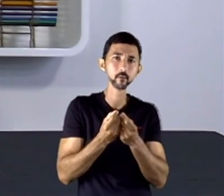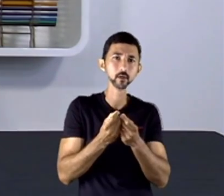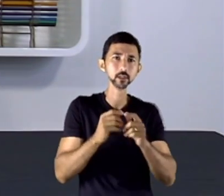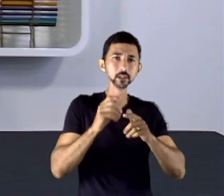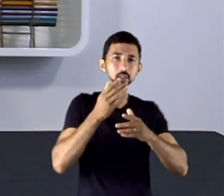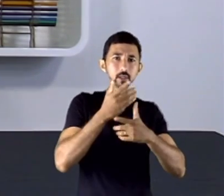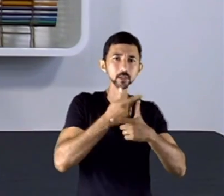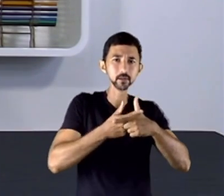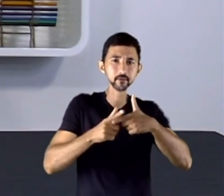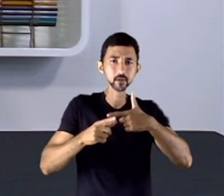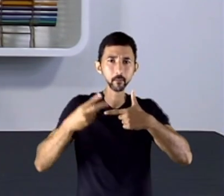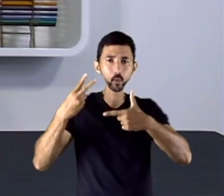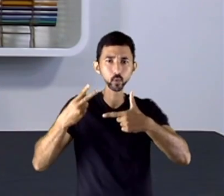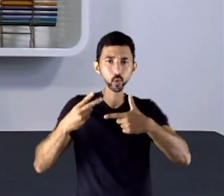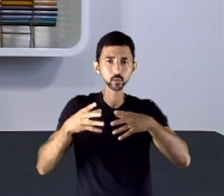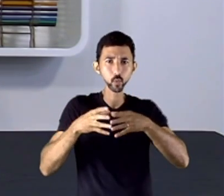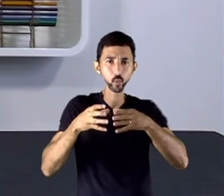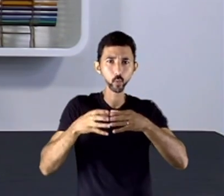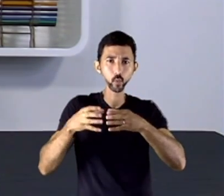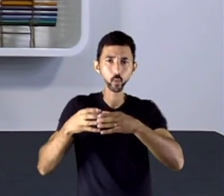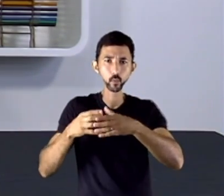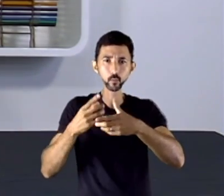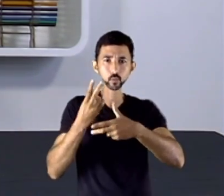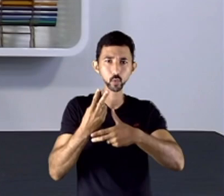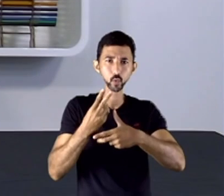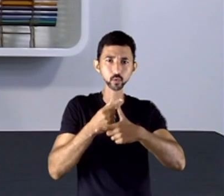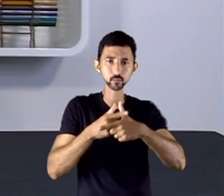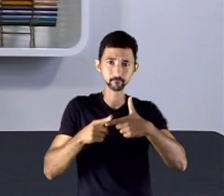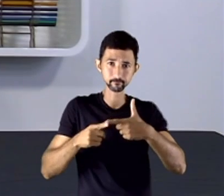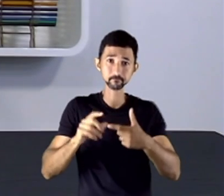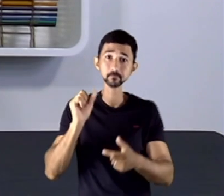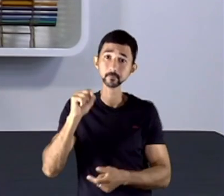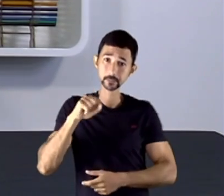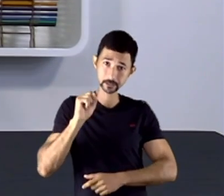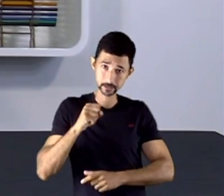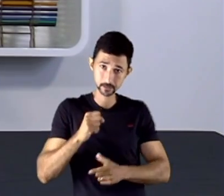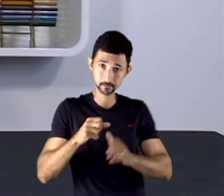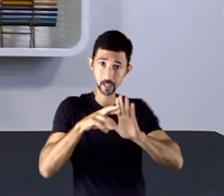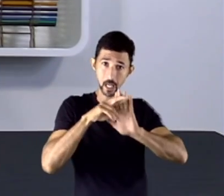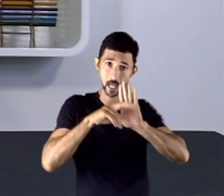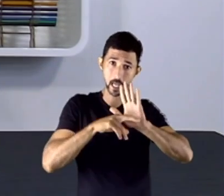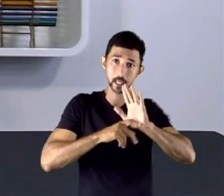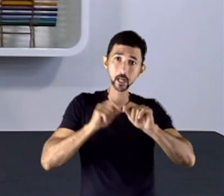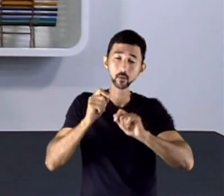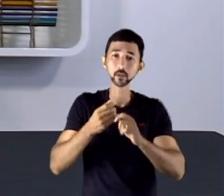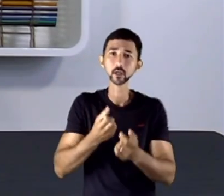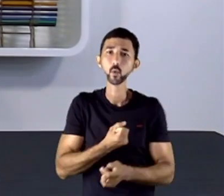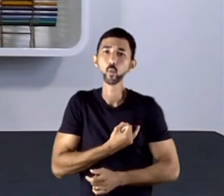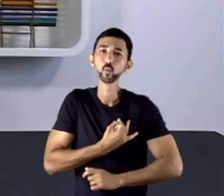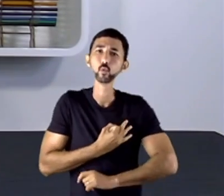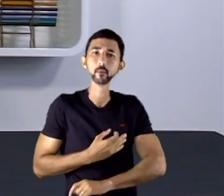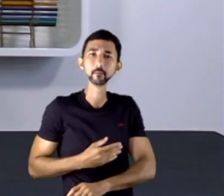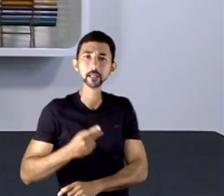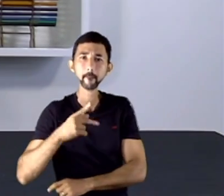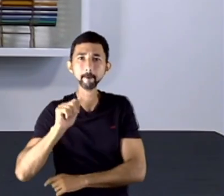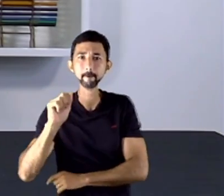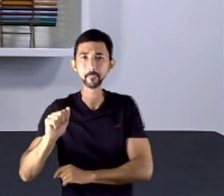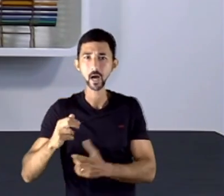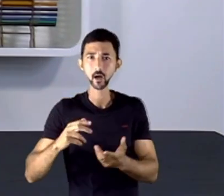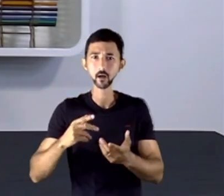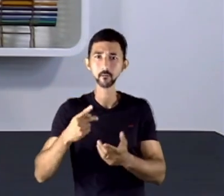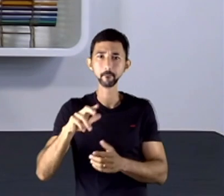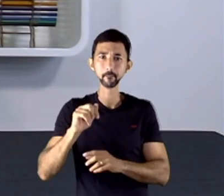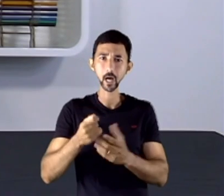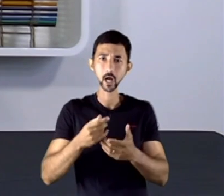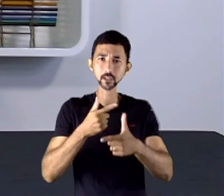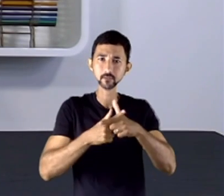2, ou melhor, grupos de 2? Tem. Por quê? Qual a regra? O número não precisa ser par para ser divisível por